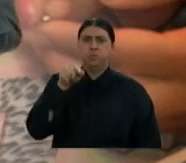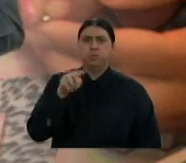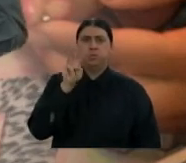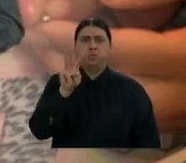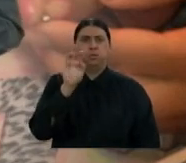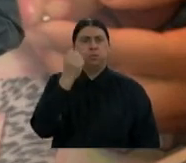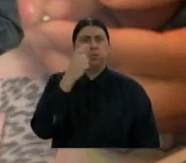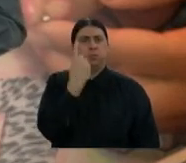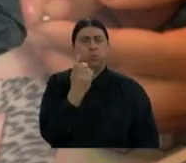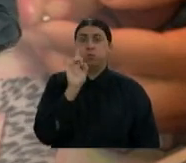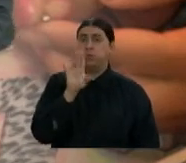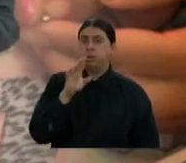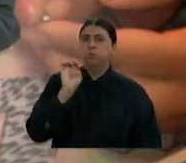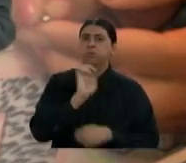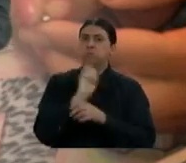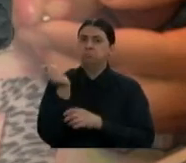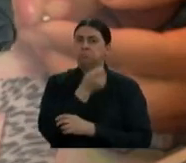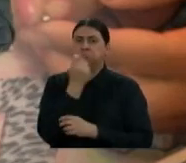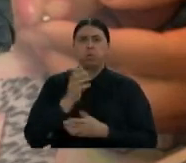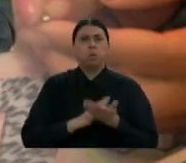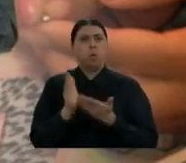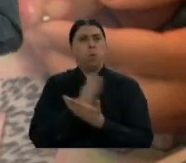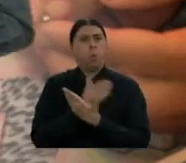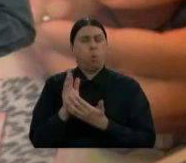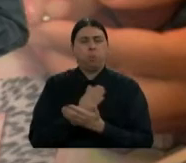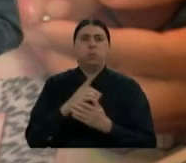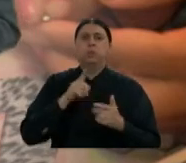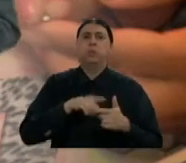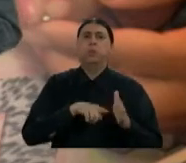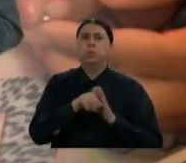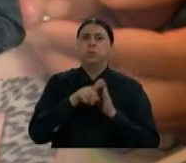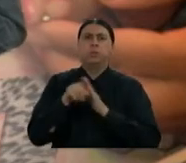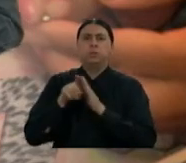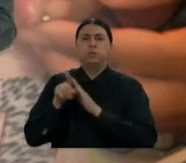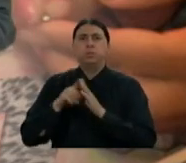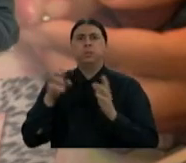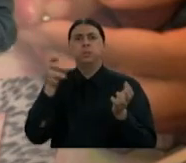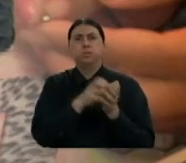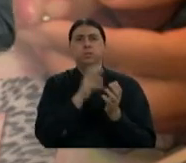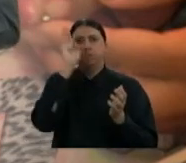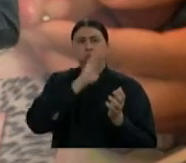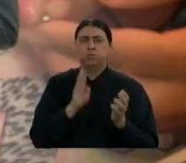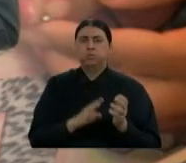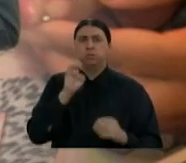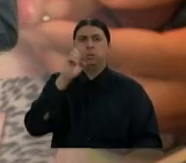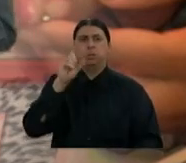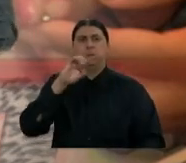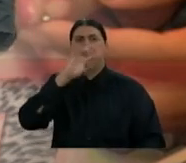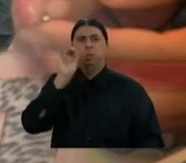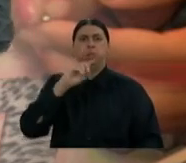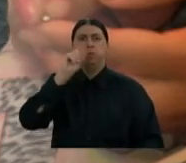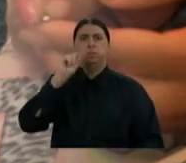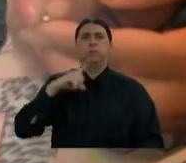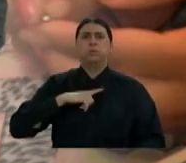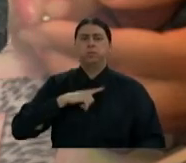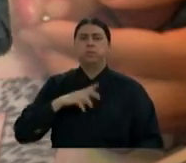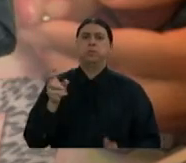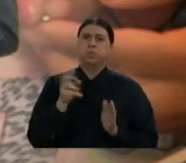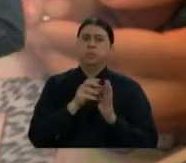aqui no rio grande do sul de acordo com o cadastro nacional de adoção ainda segundo o banco de dados